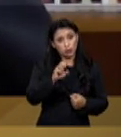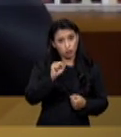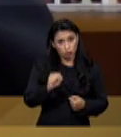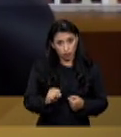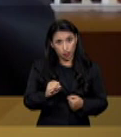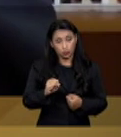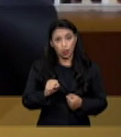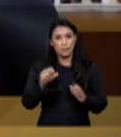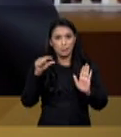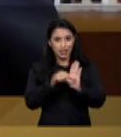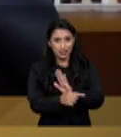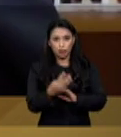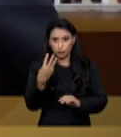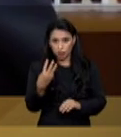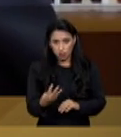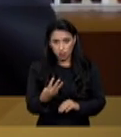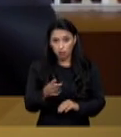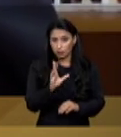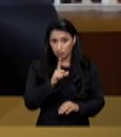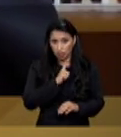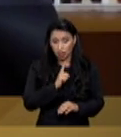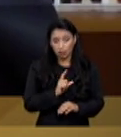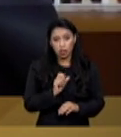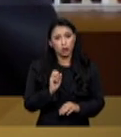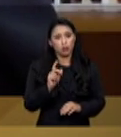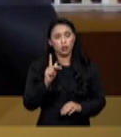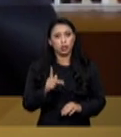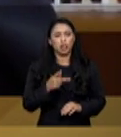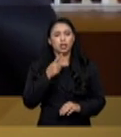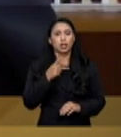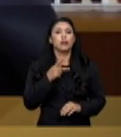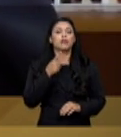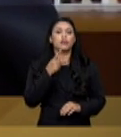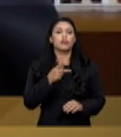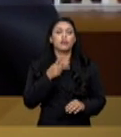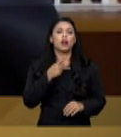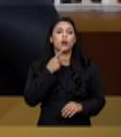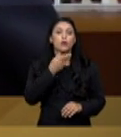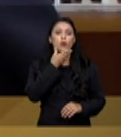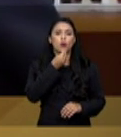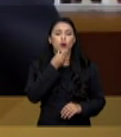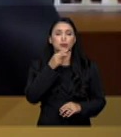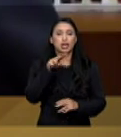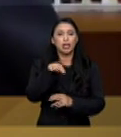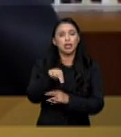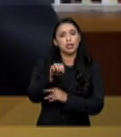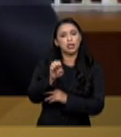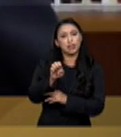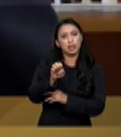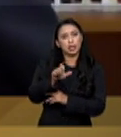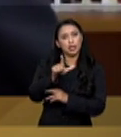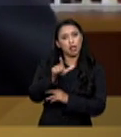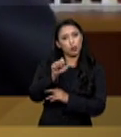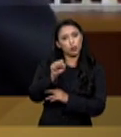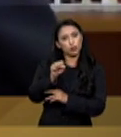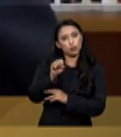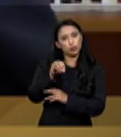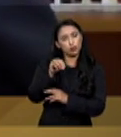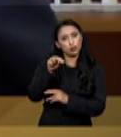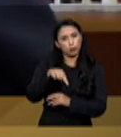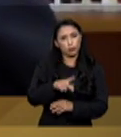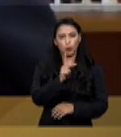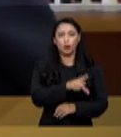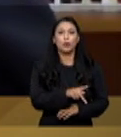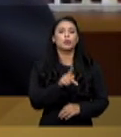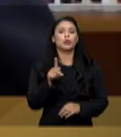parágrafo 3º, e cito, portanto, Nelson de Souza Sampaio, saudoso professor de Minas, José Alfredo